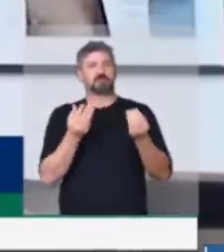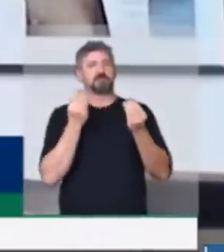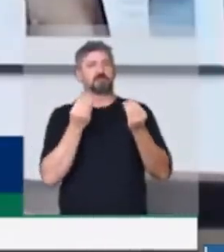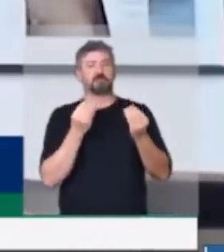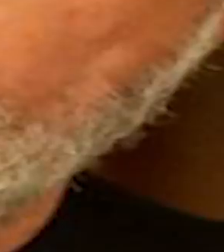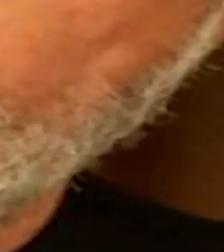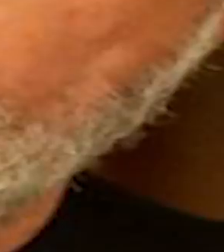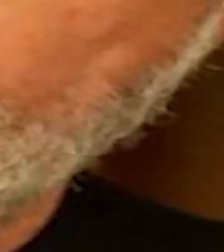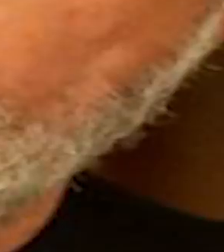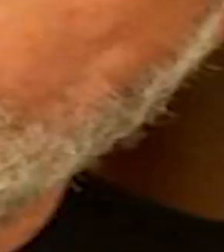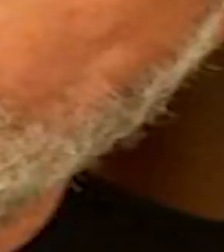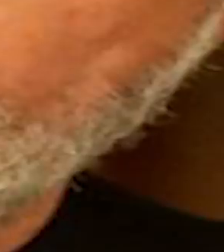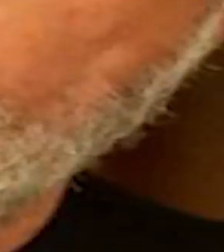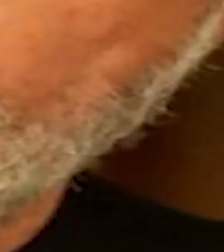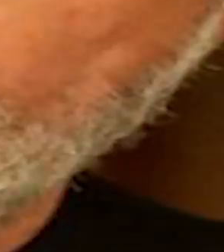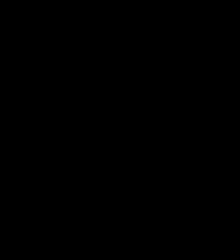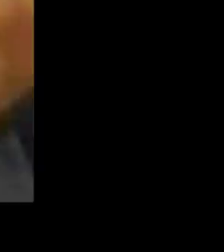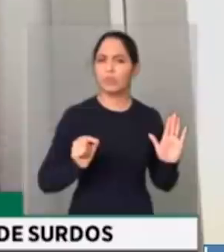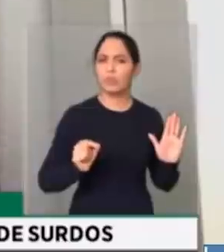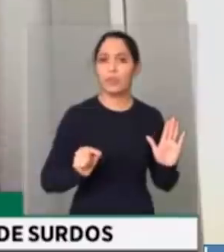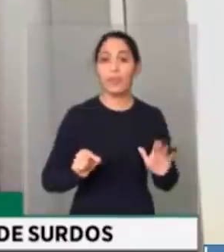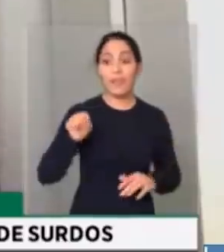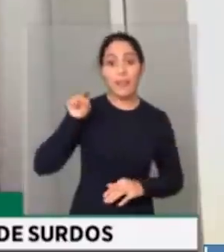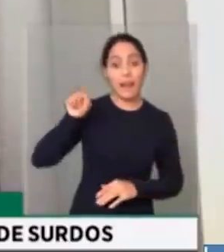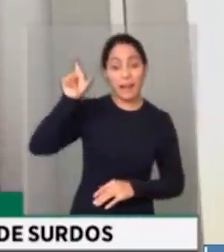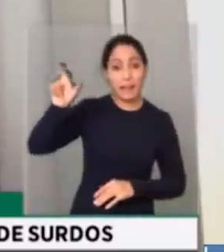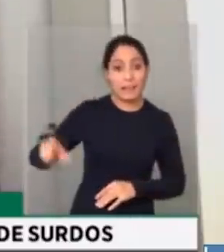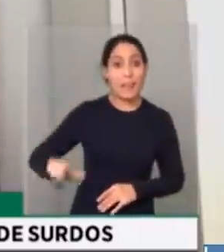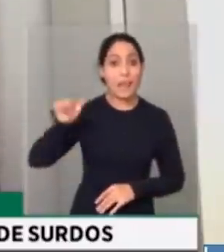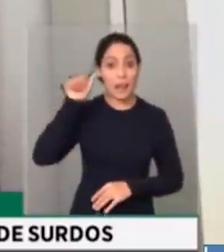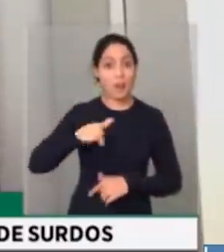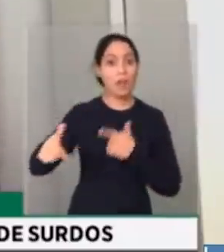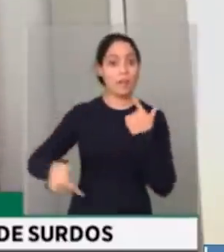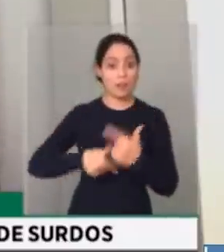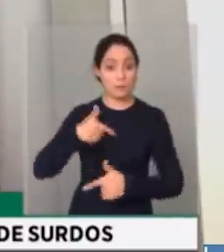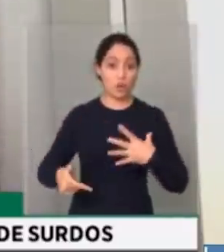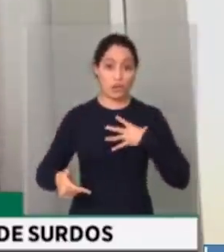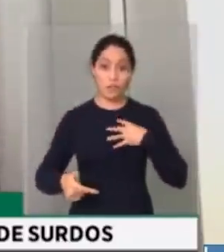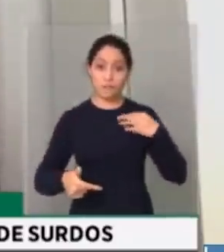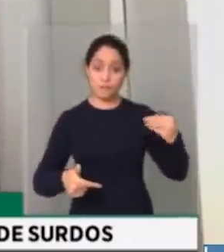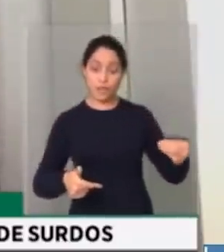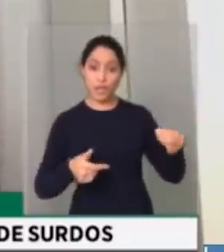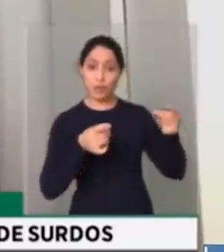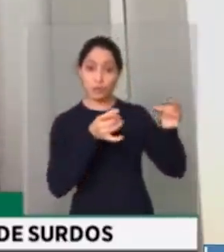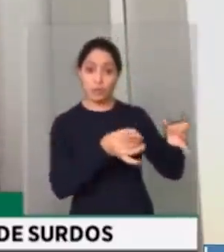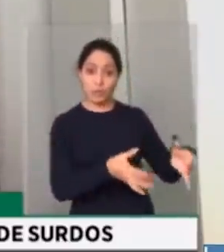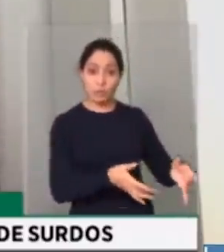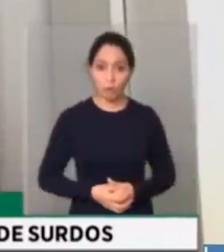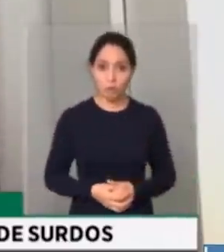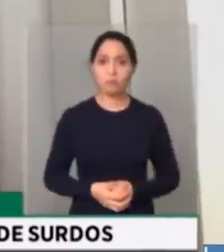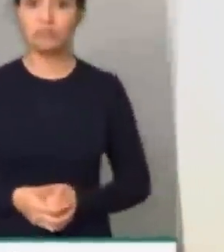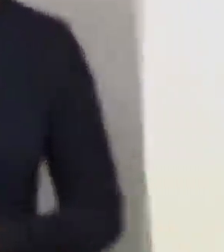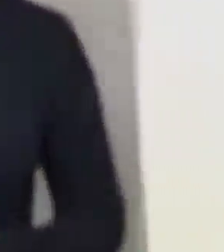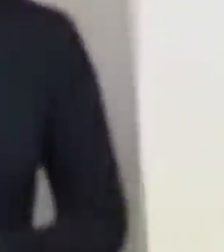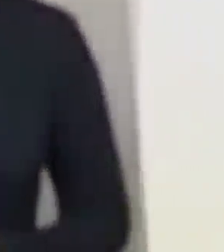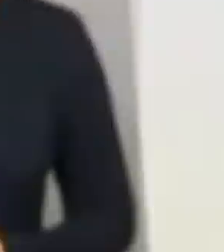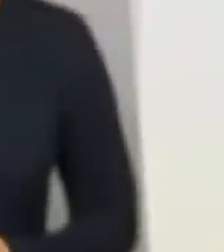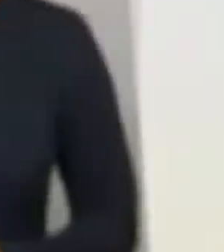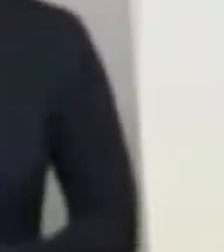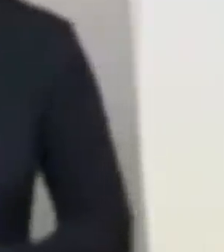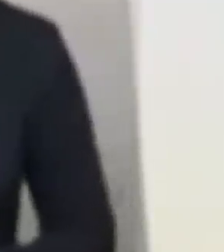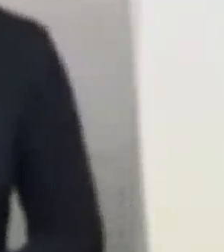ex-presidente. Luiz Inácio Lula da Silva. Deixou o seu filho com os seus empregadores. E